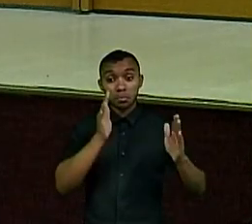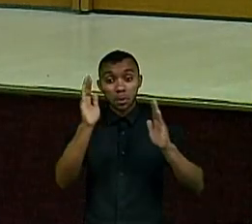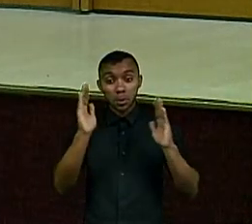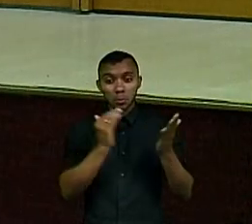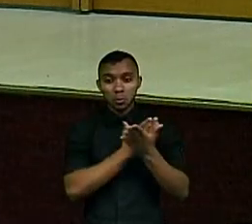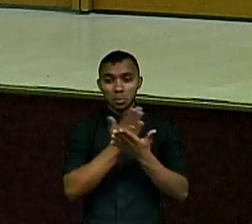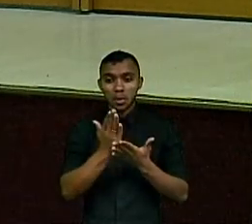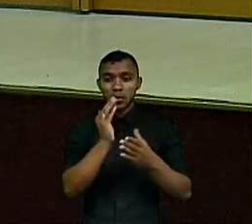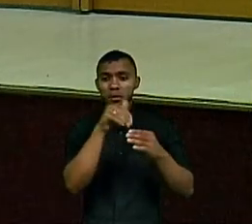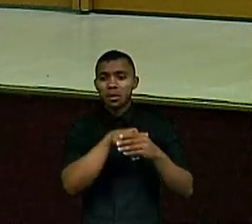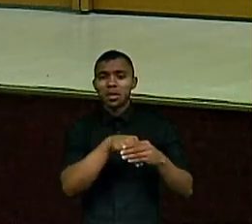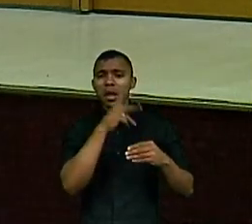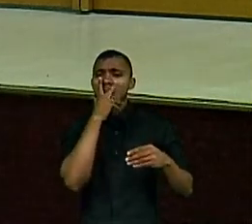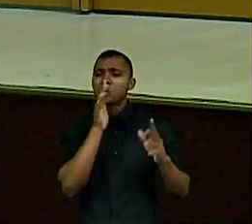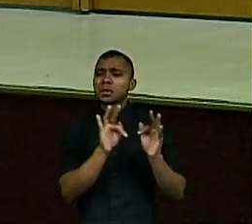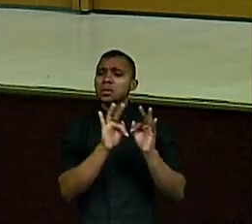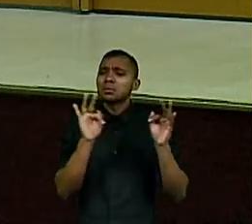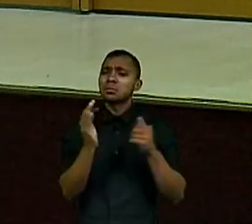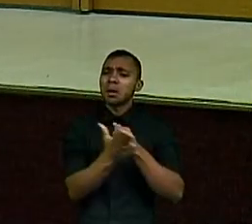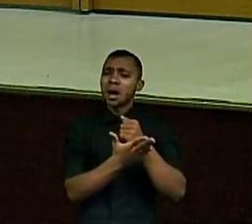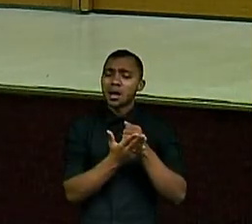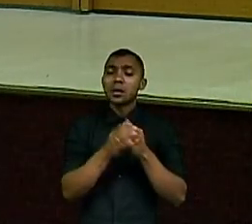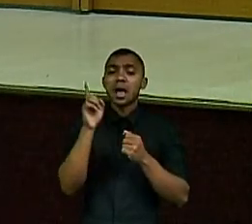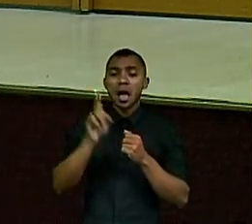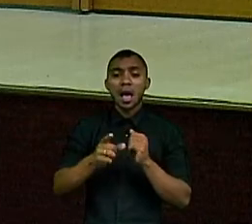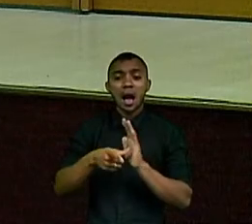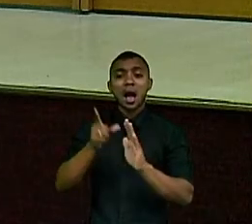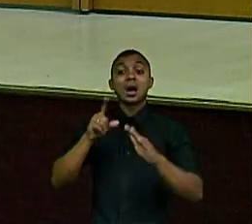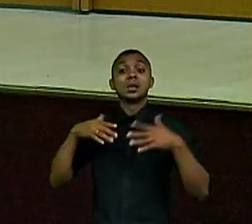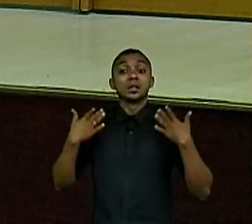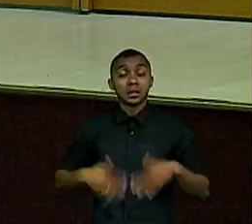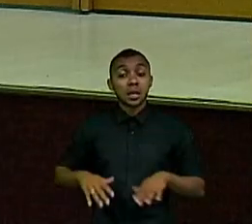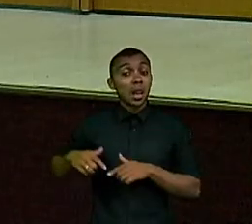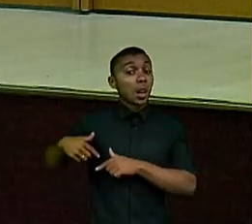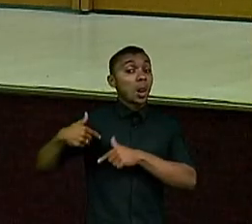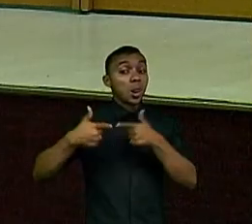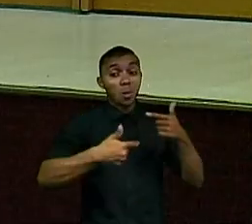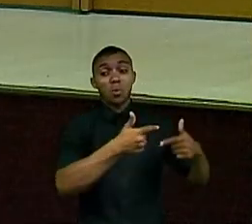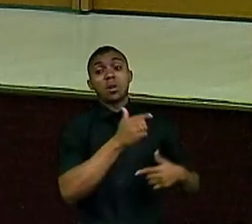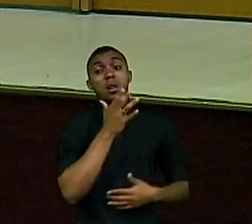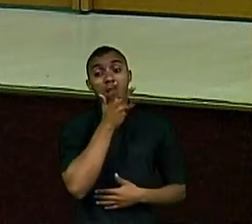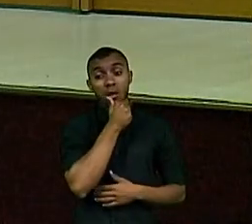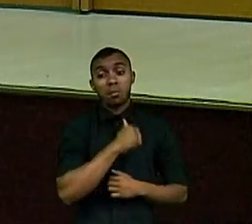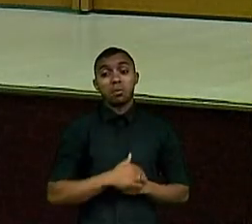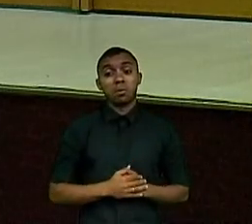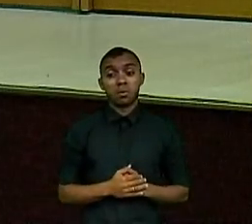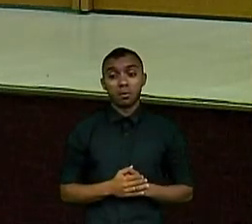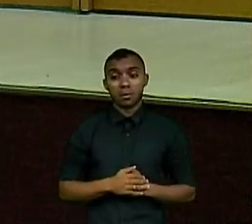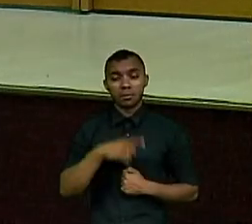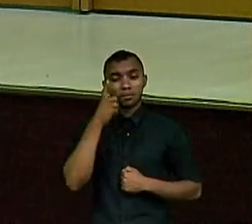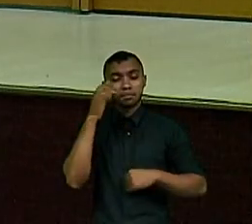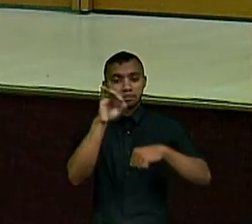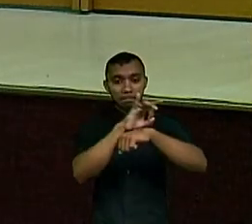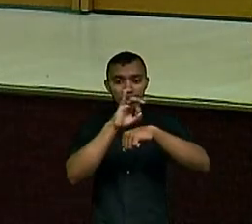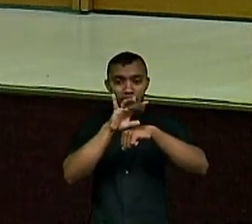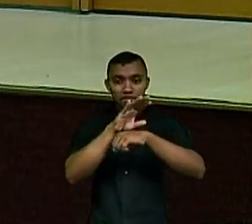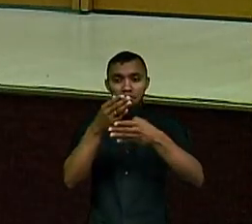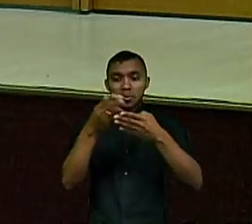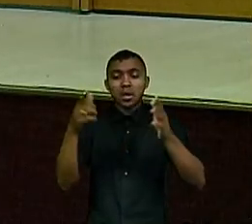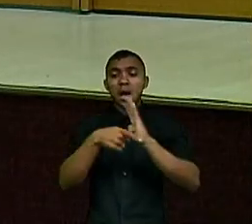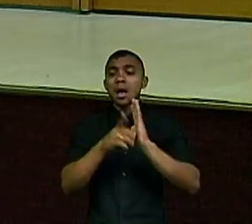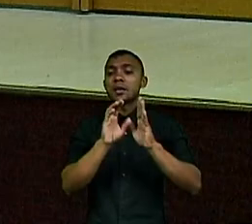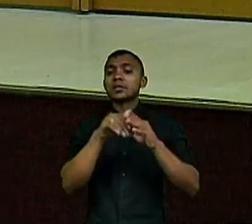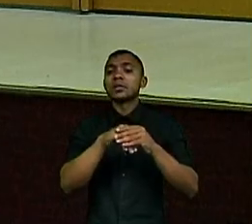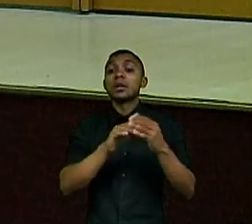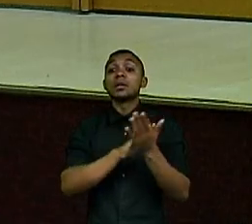que parece tão elementar foi uma conquista de muita guerra de muito sangue e aí vai a dica daqueles que não votaram que deixaram de voltar